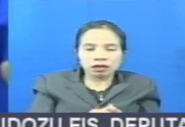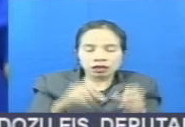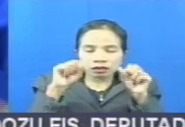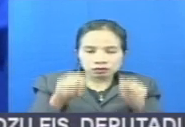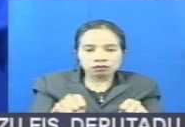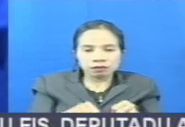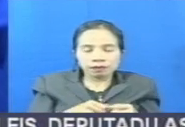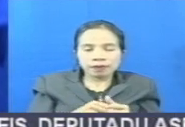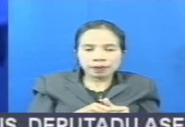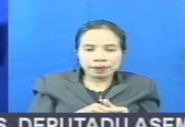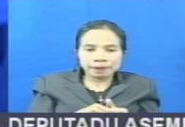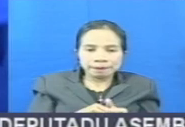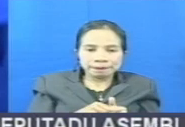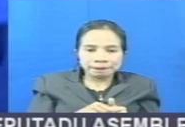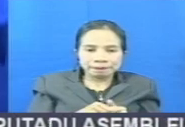tubele,